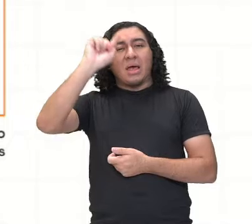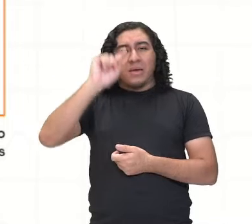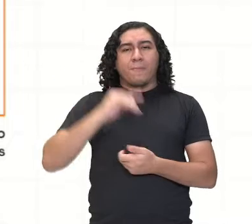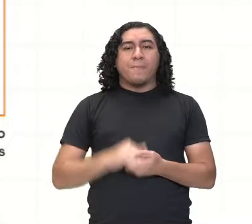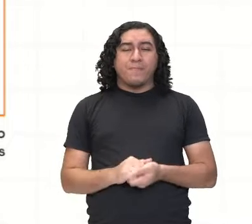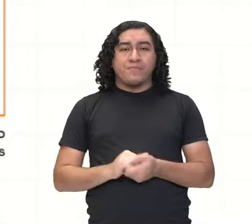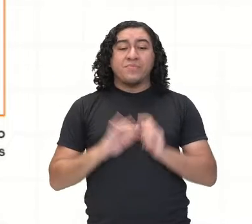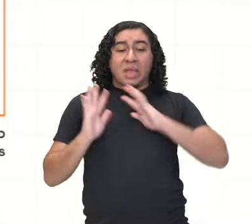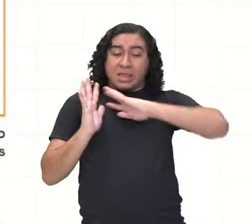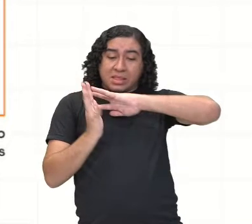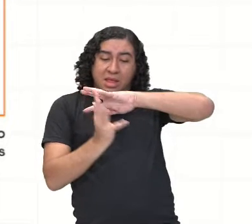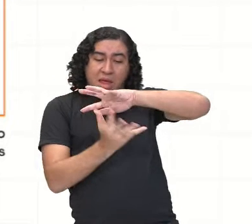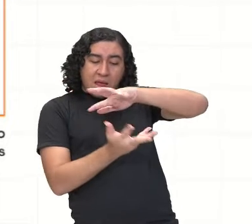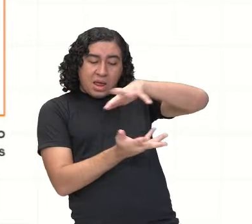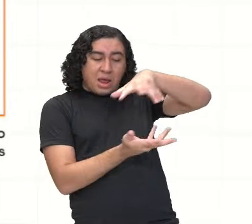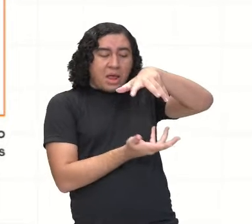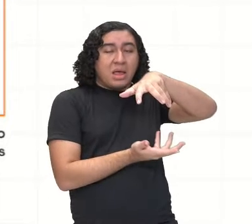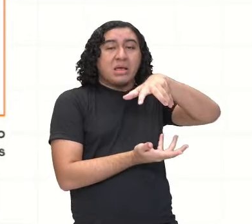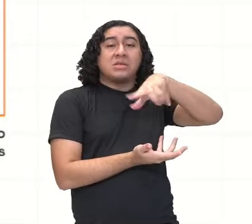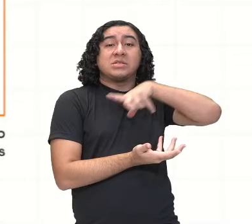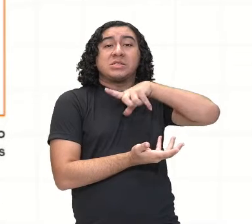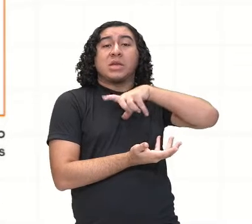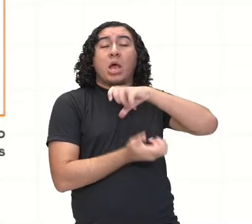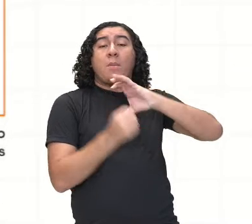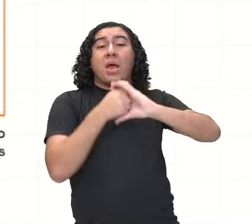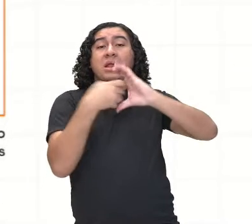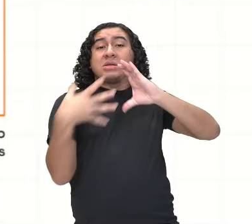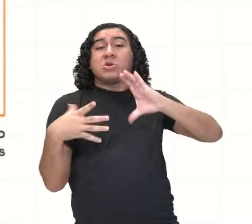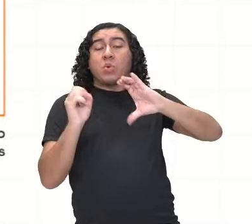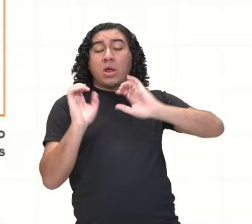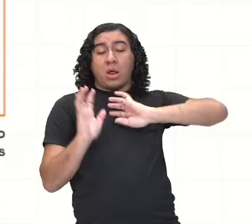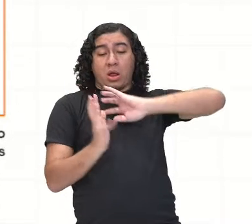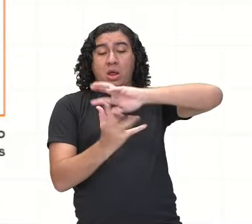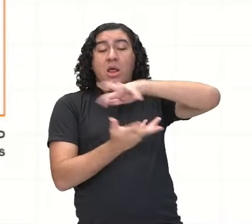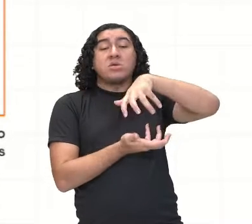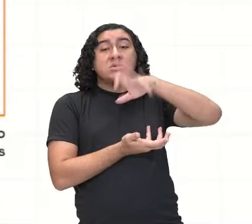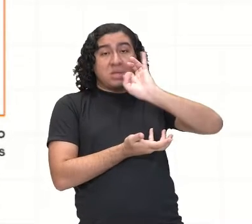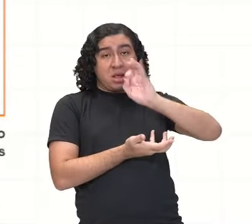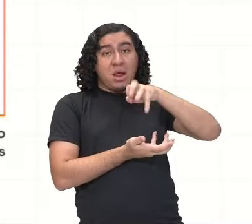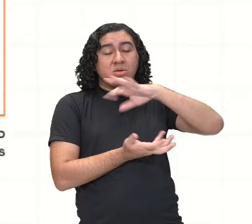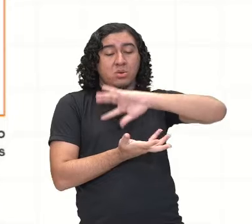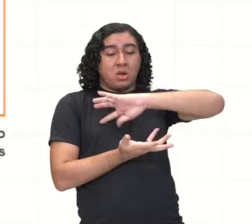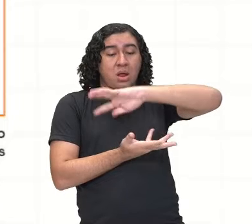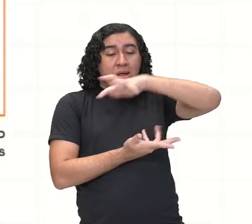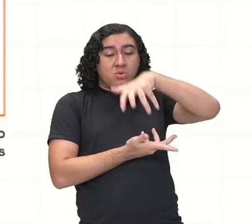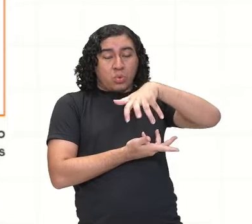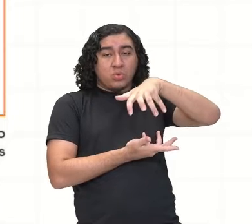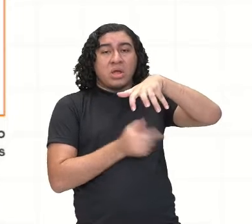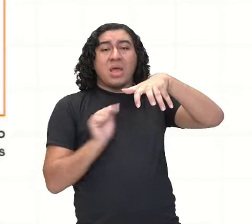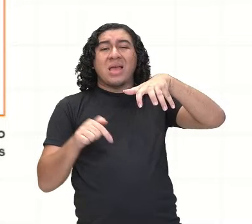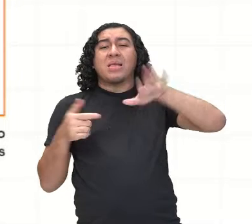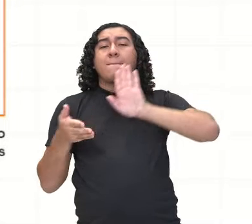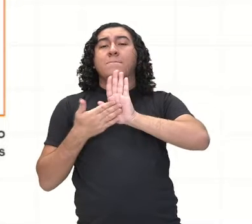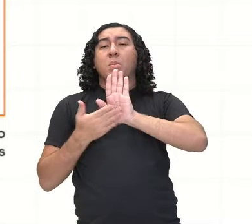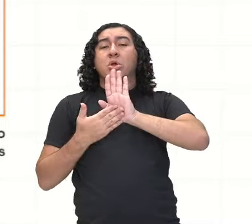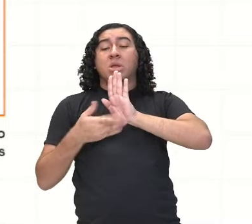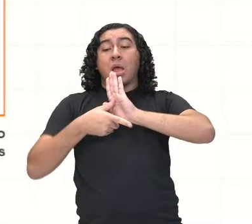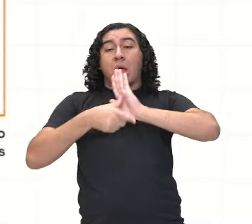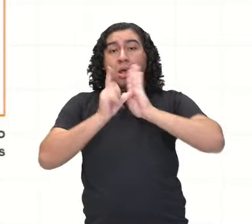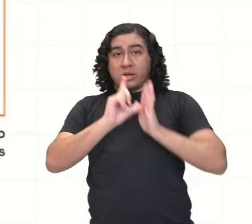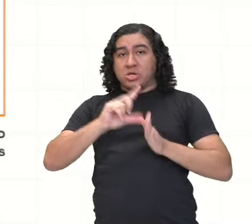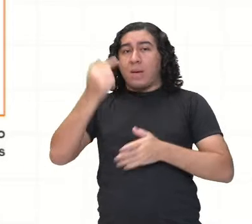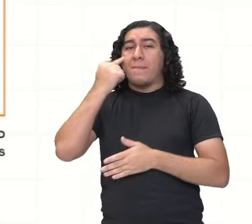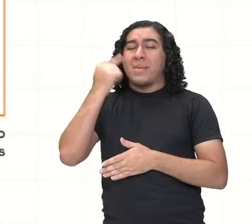Terra ela tinha uma característica de sua esfericidade, que ela era redonda. Ele vai propor, antes de propor para